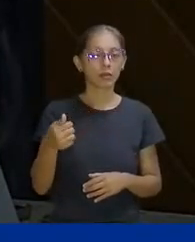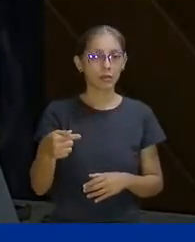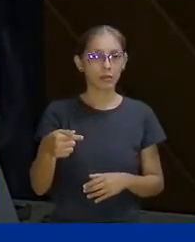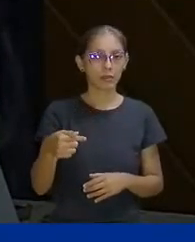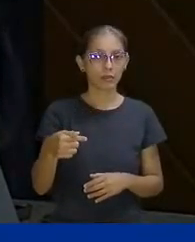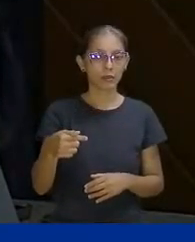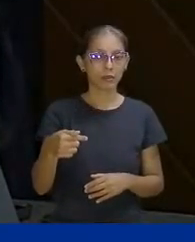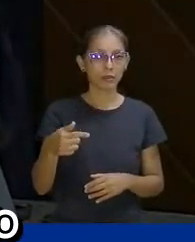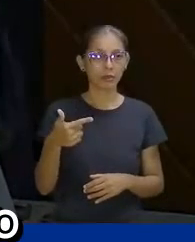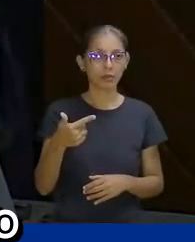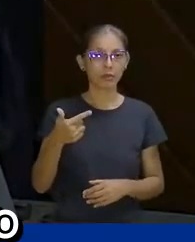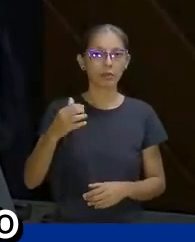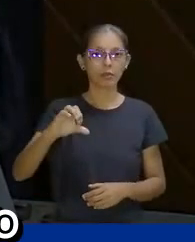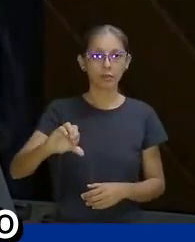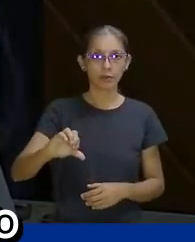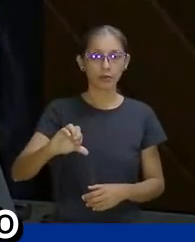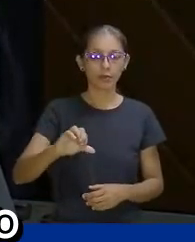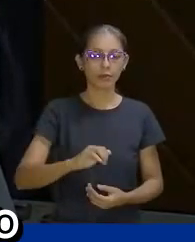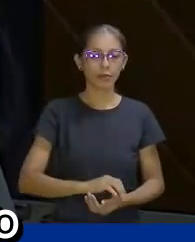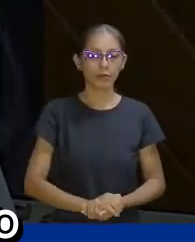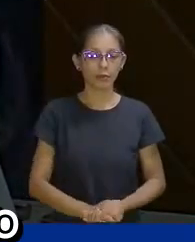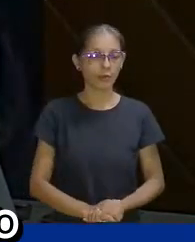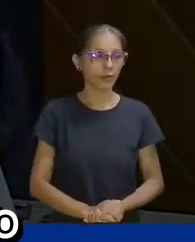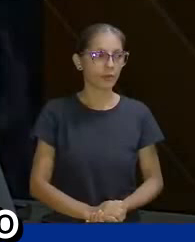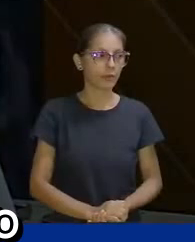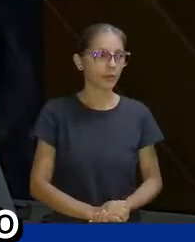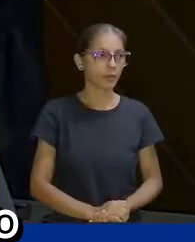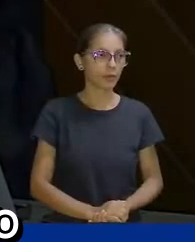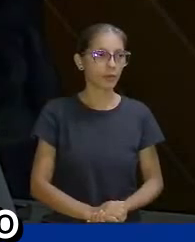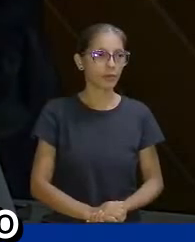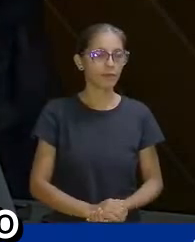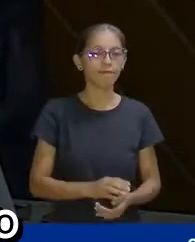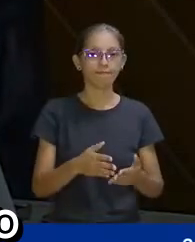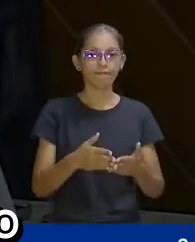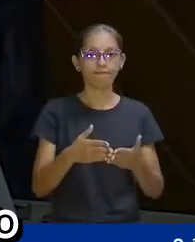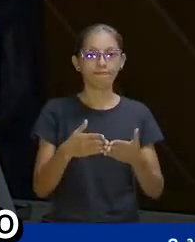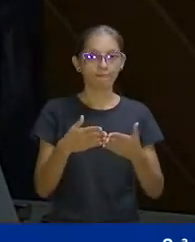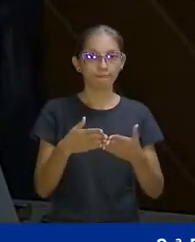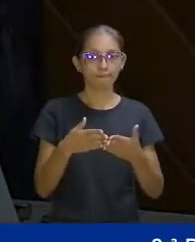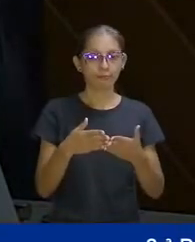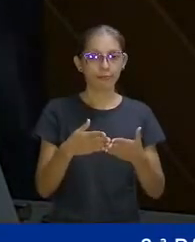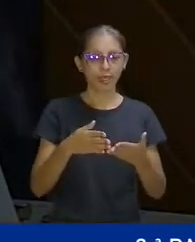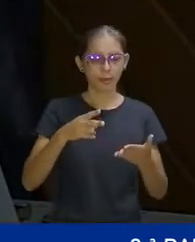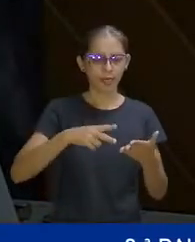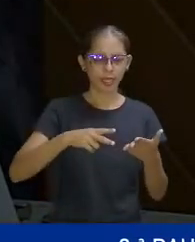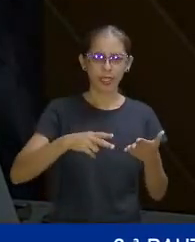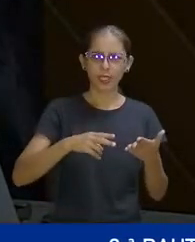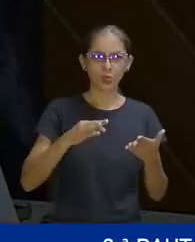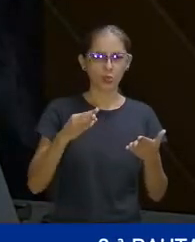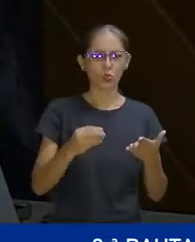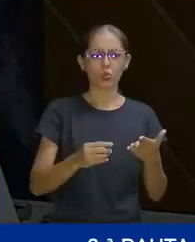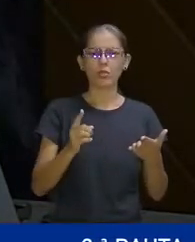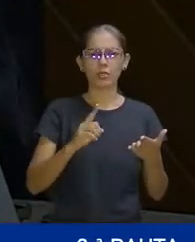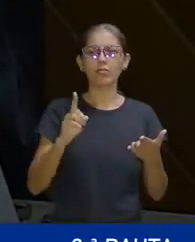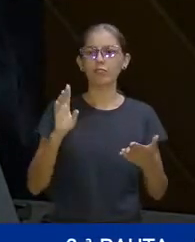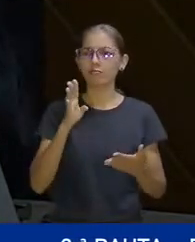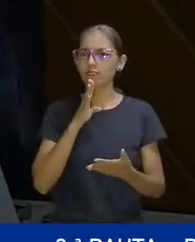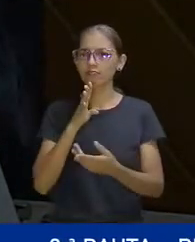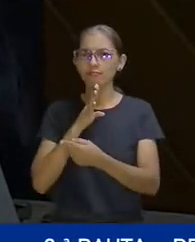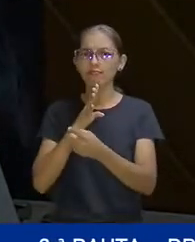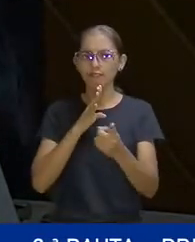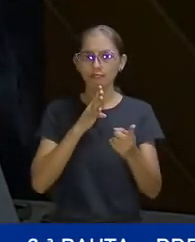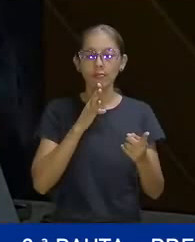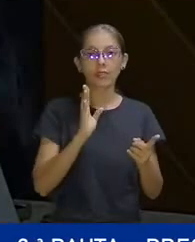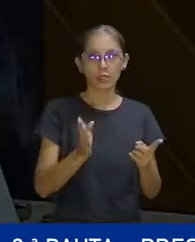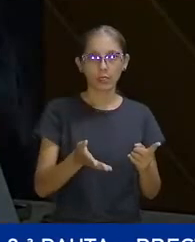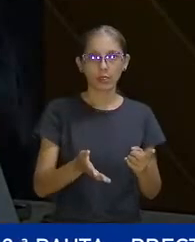Peço licença para não ler o dispositivo legal, porque de conhecimento de todos. Em análise da